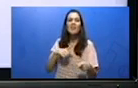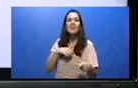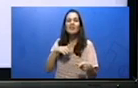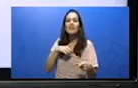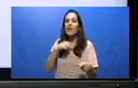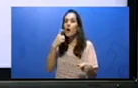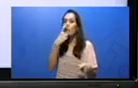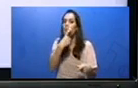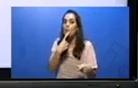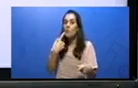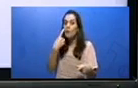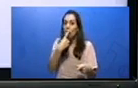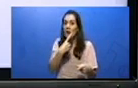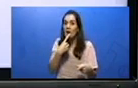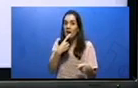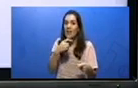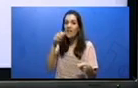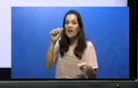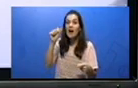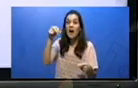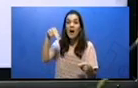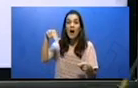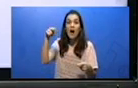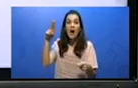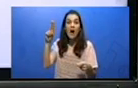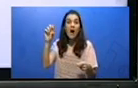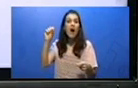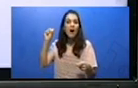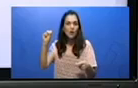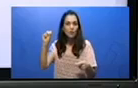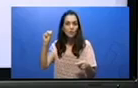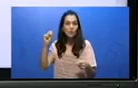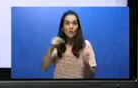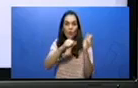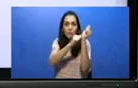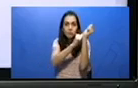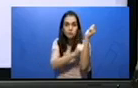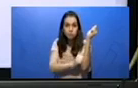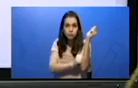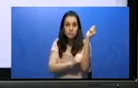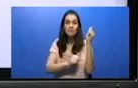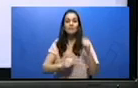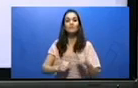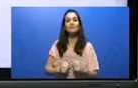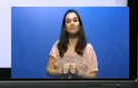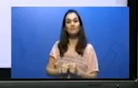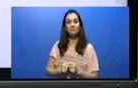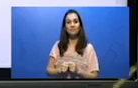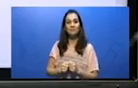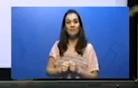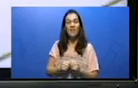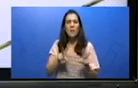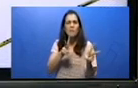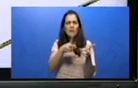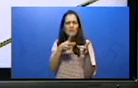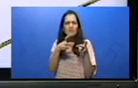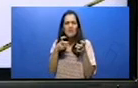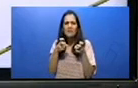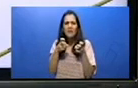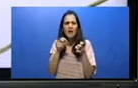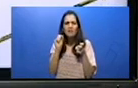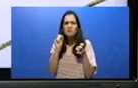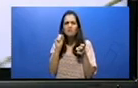tem boca e ânus. O plateuminto tem somente a boca, como eu mostrei anteriormente. E percebam